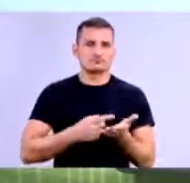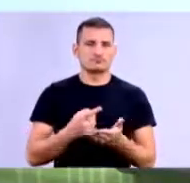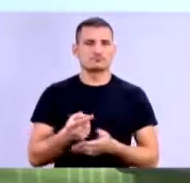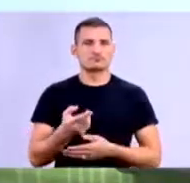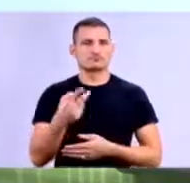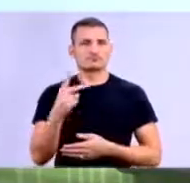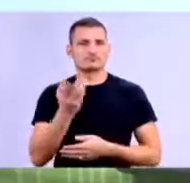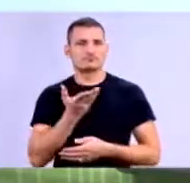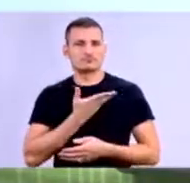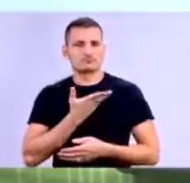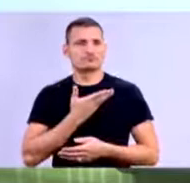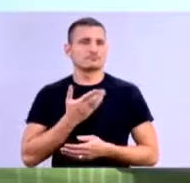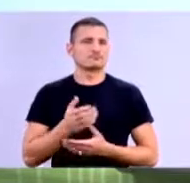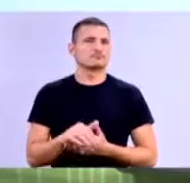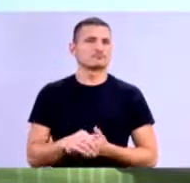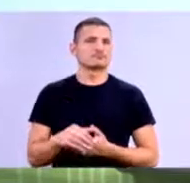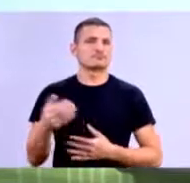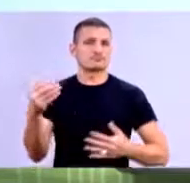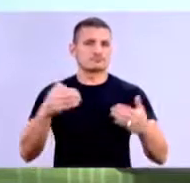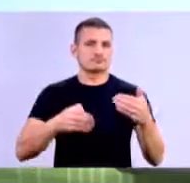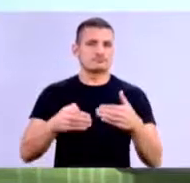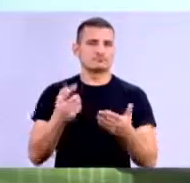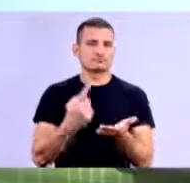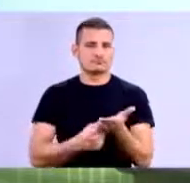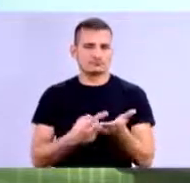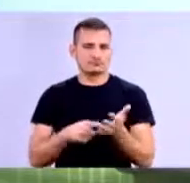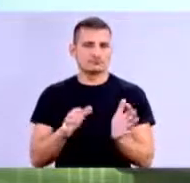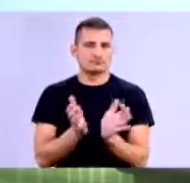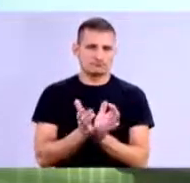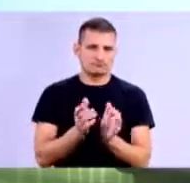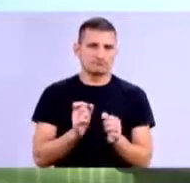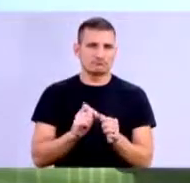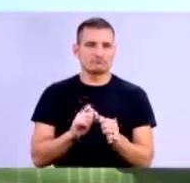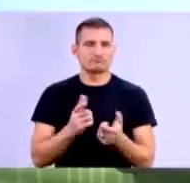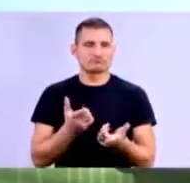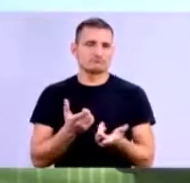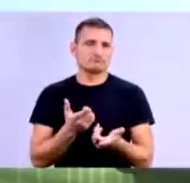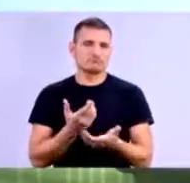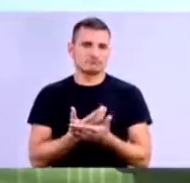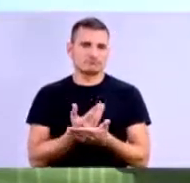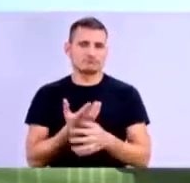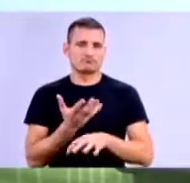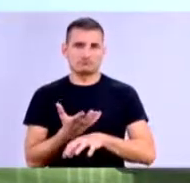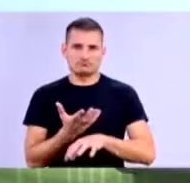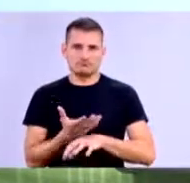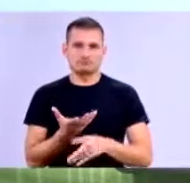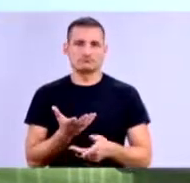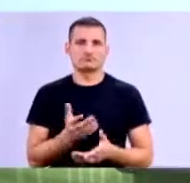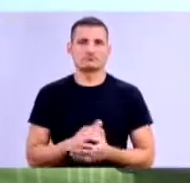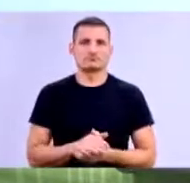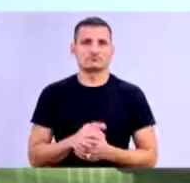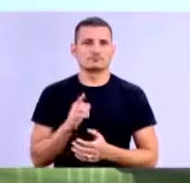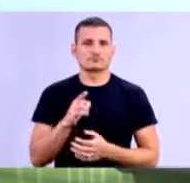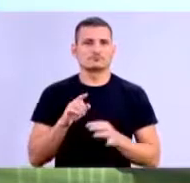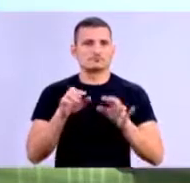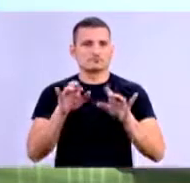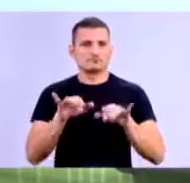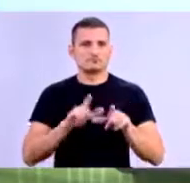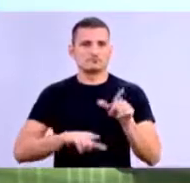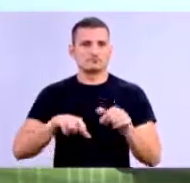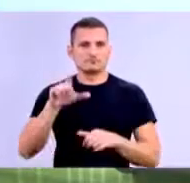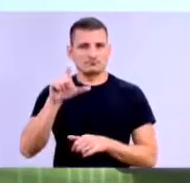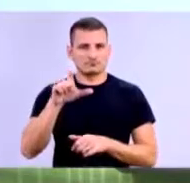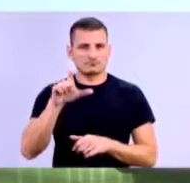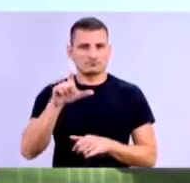colegas para fazer um estudo final de semana da disciplina aqui da professora Ivanilson, professora Ariadne. Aí você vai lá e escreve tudo letra